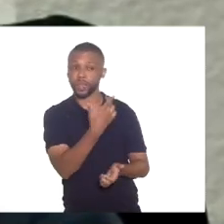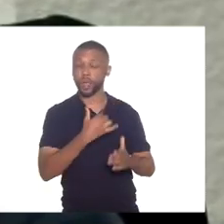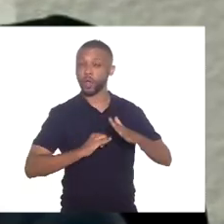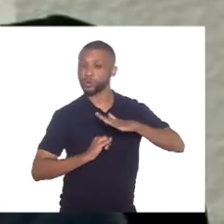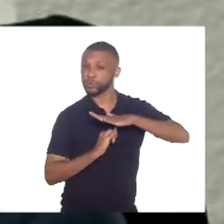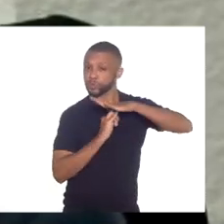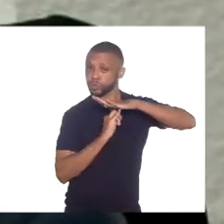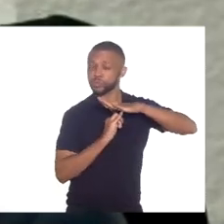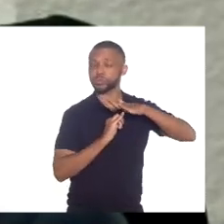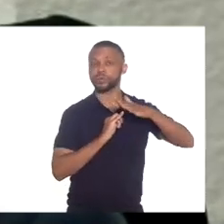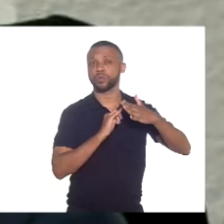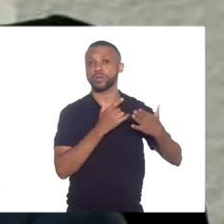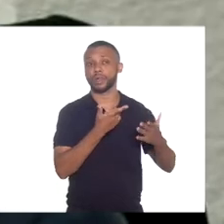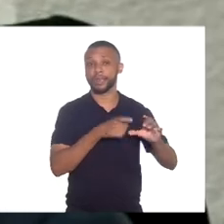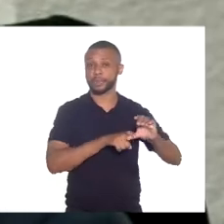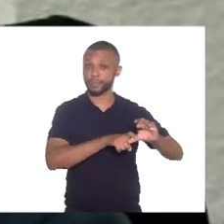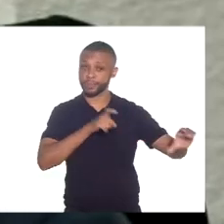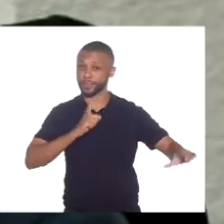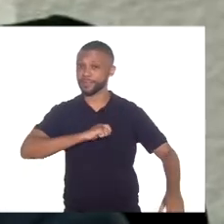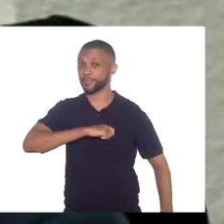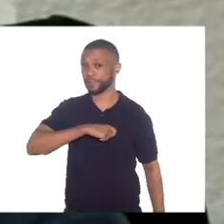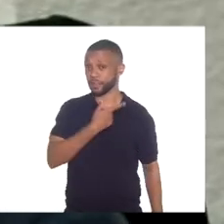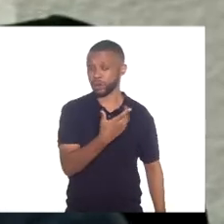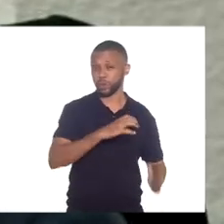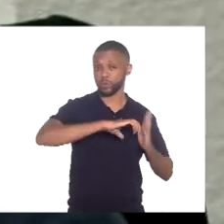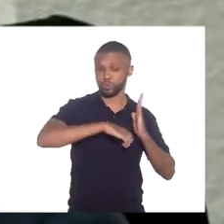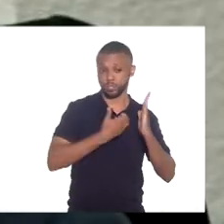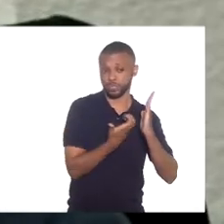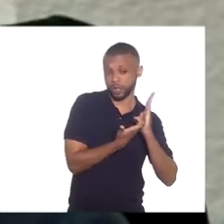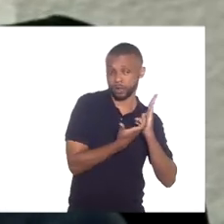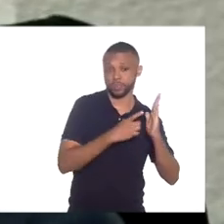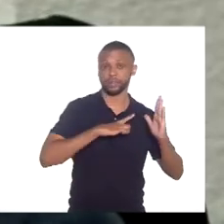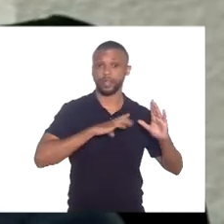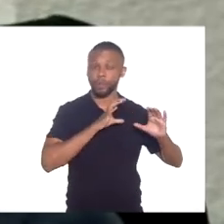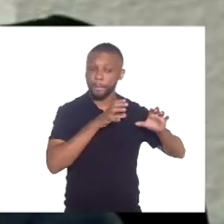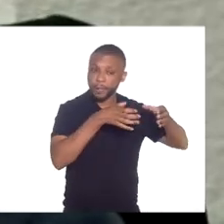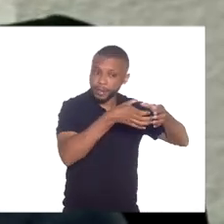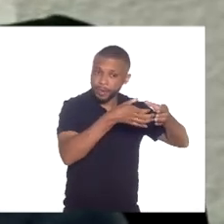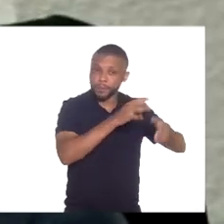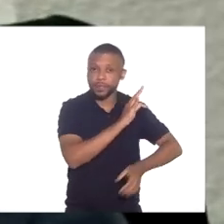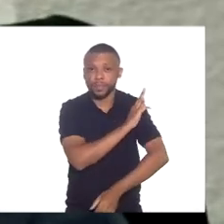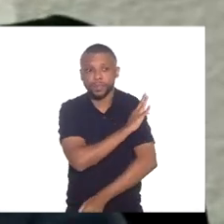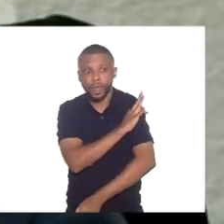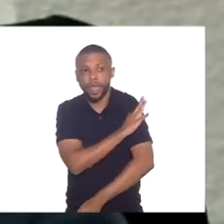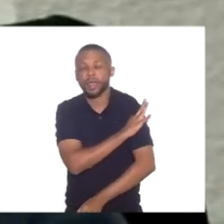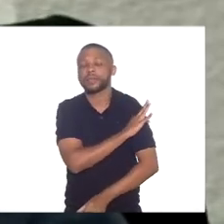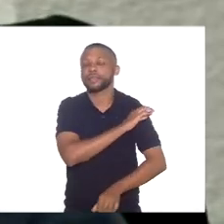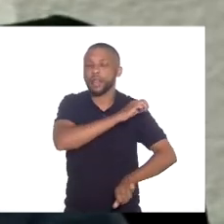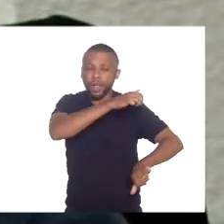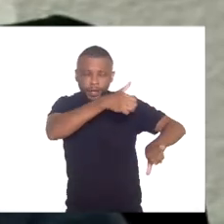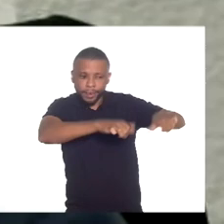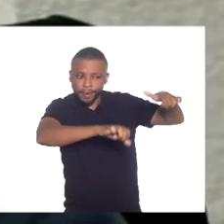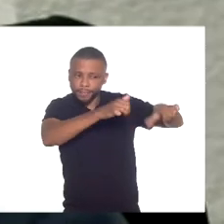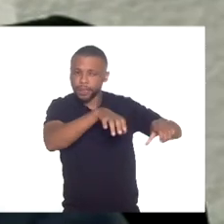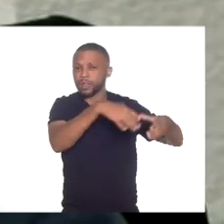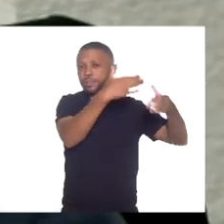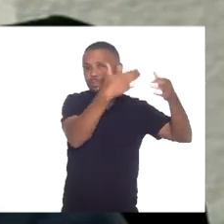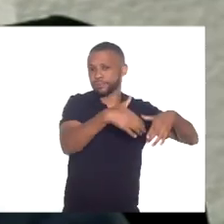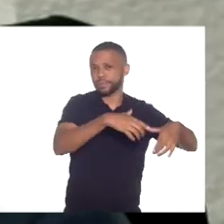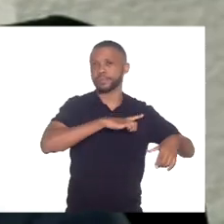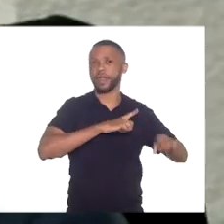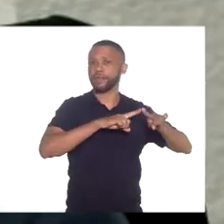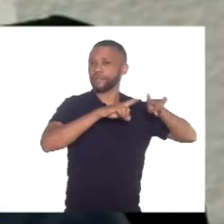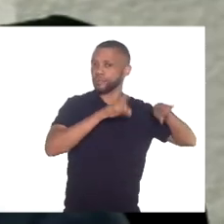Senado. A assessoria fiscal tem uma equipe técnica, tem pessoas concursadas, tem três diretores, eu, o